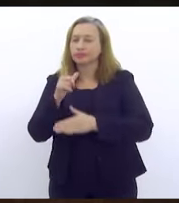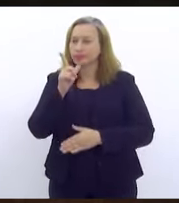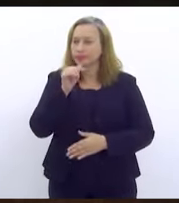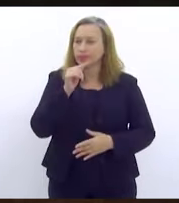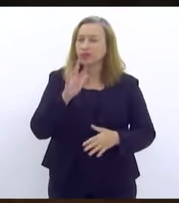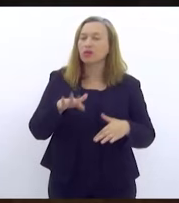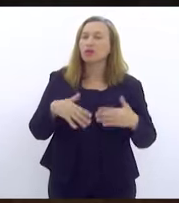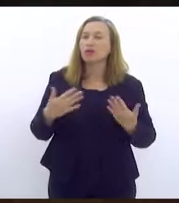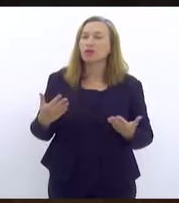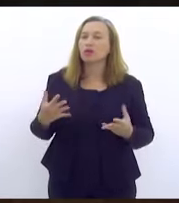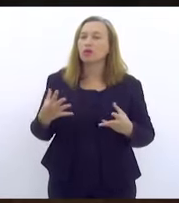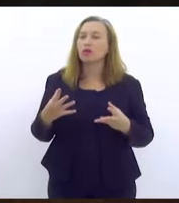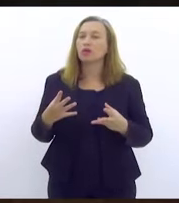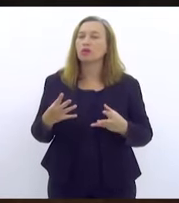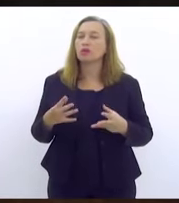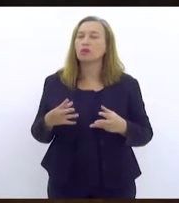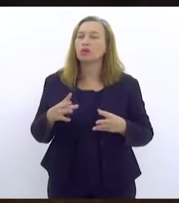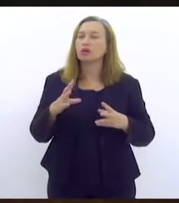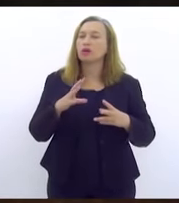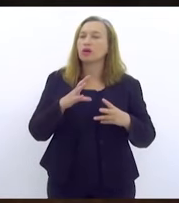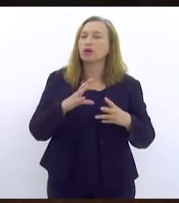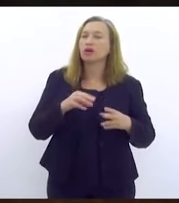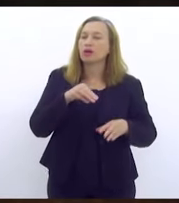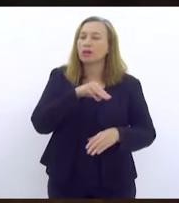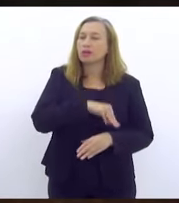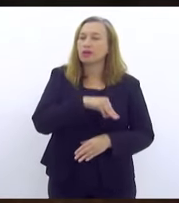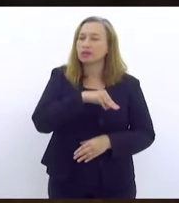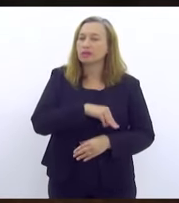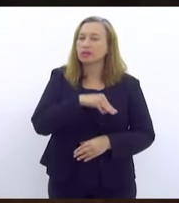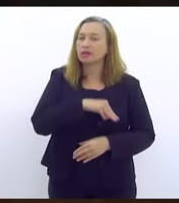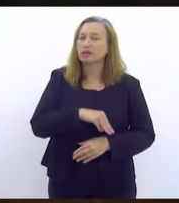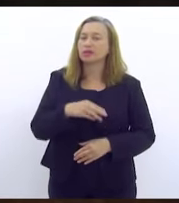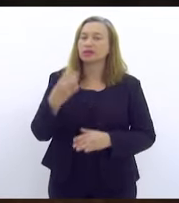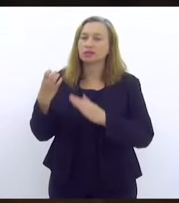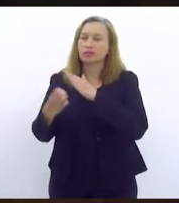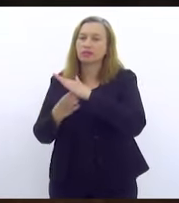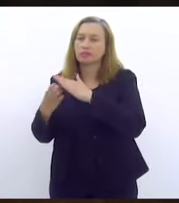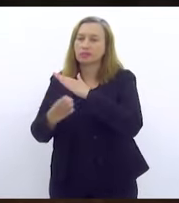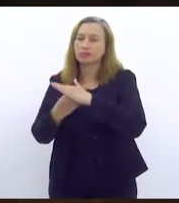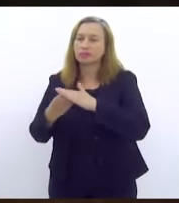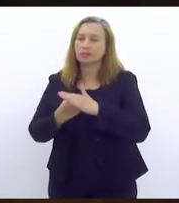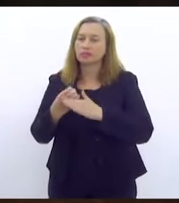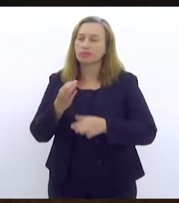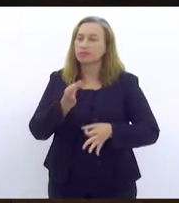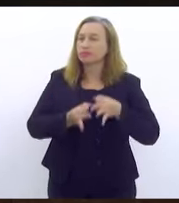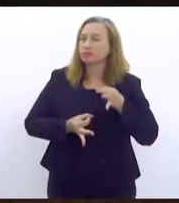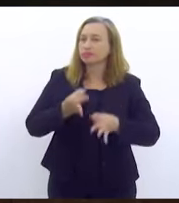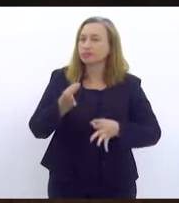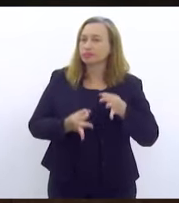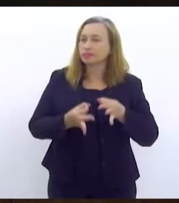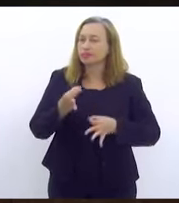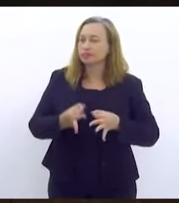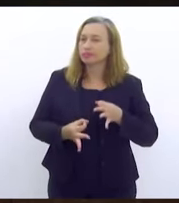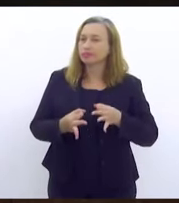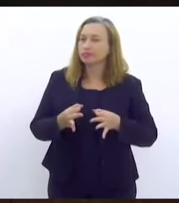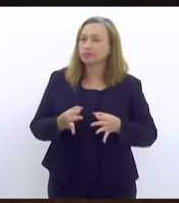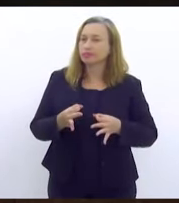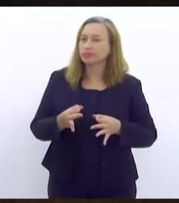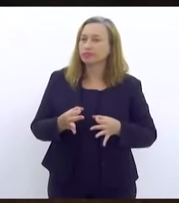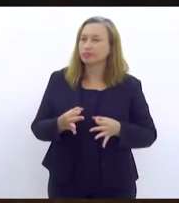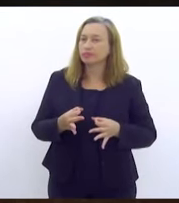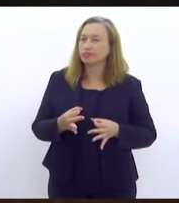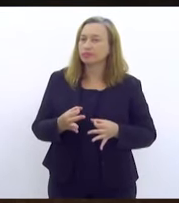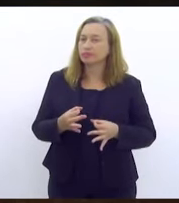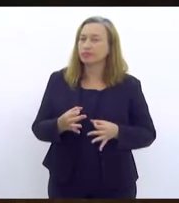qual a matemática, qual a conta que essa empresa justifica uma conta de um